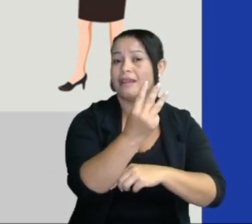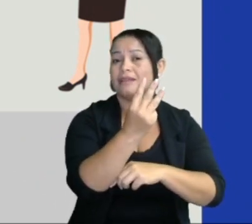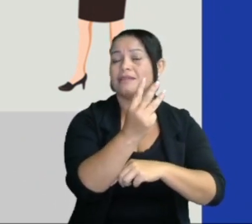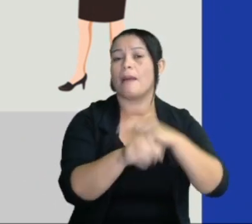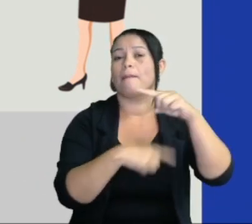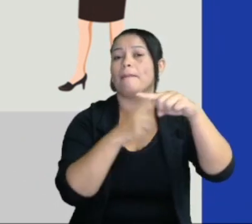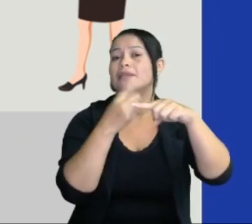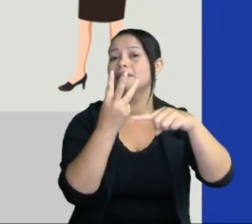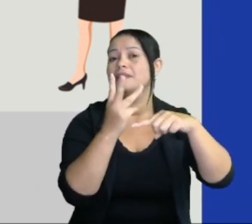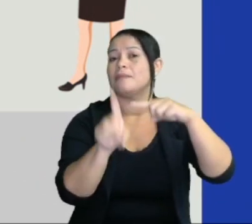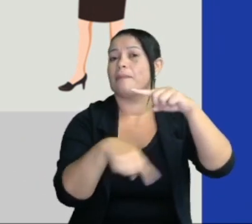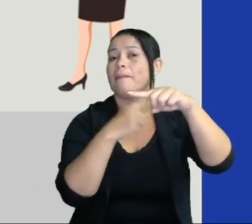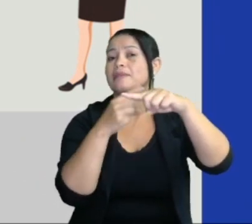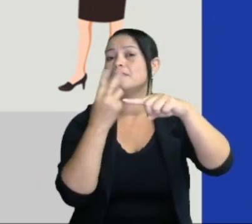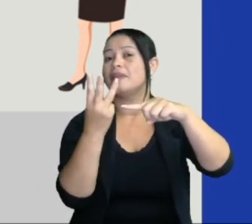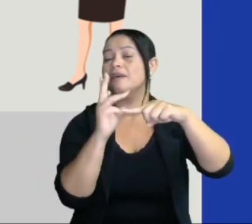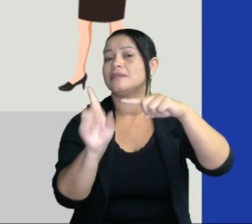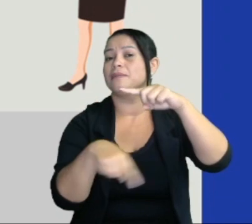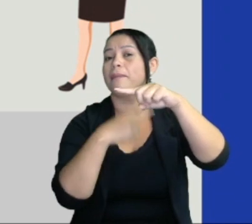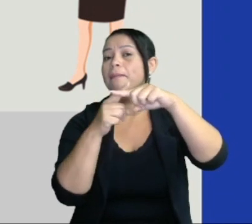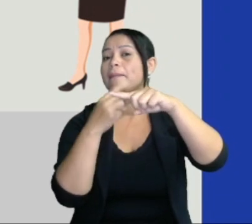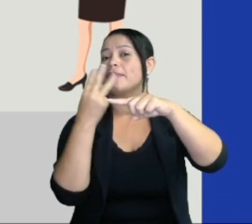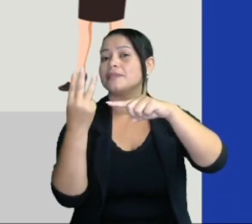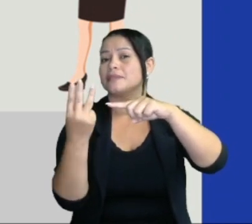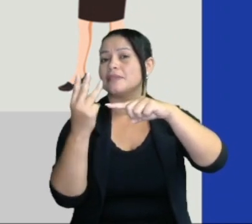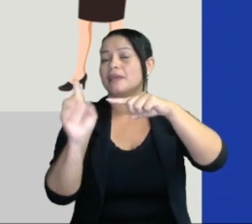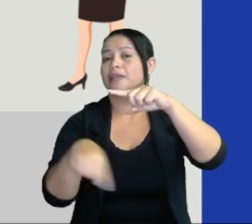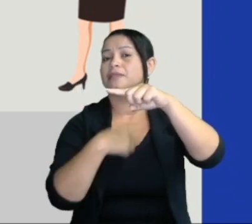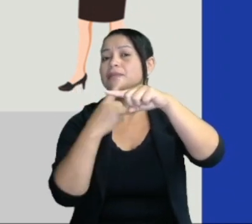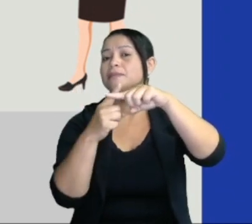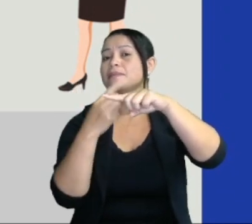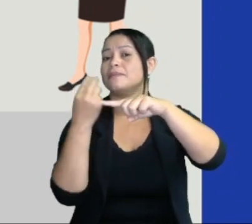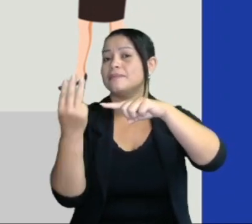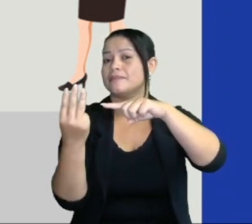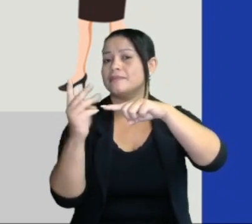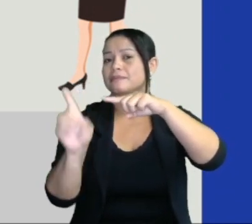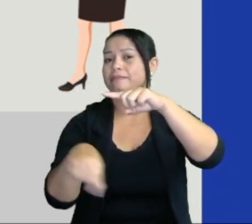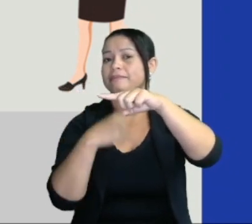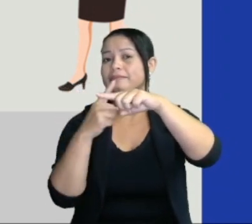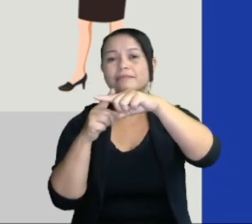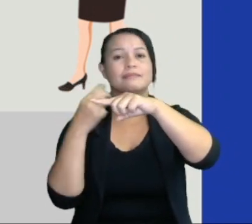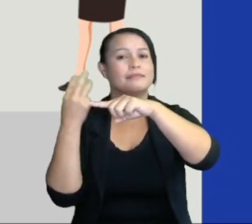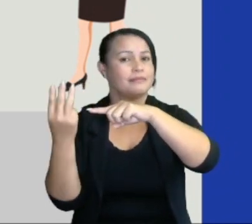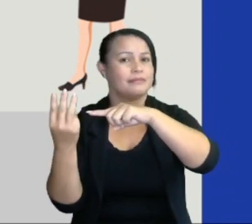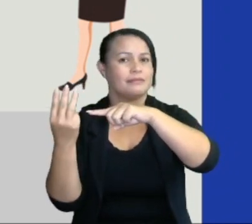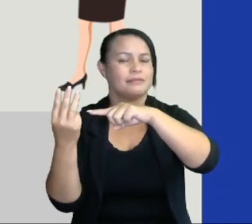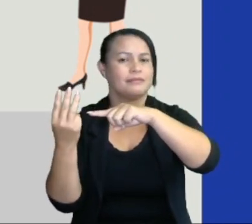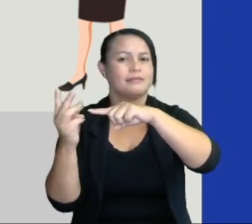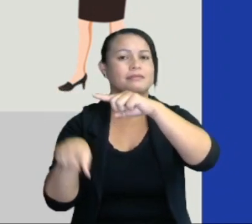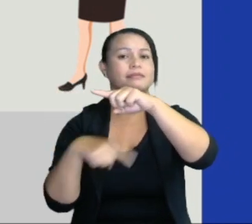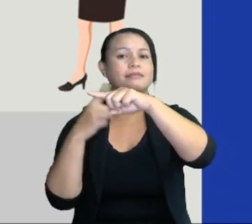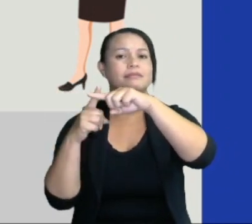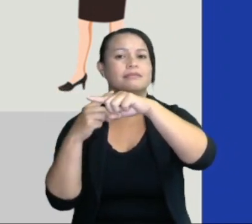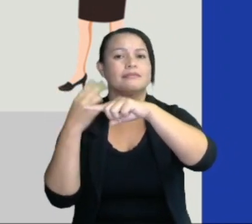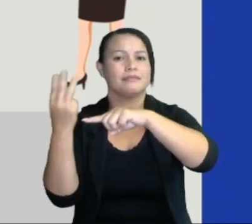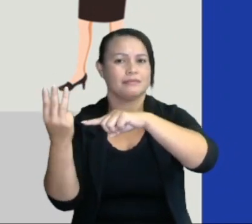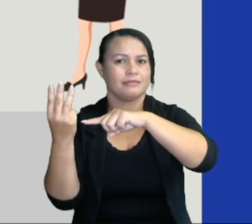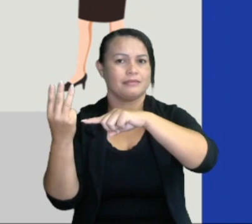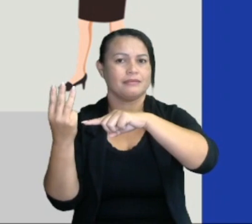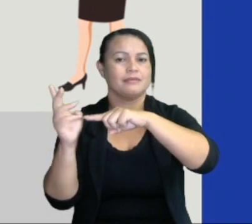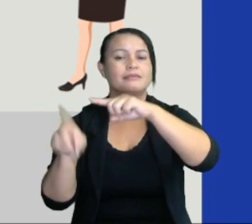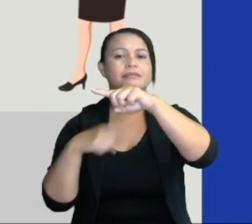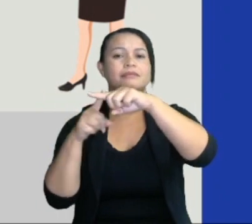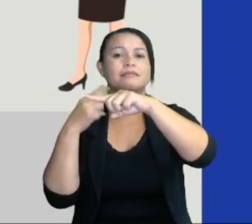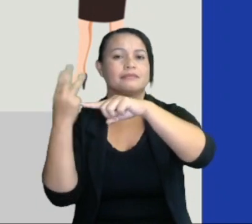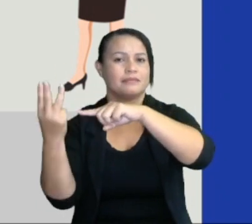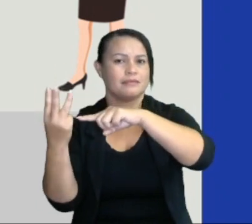3 mais 3 mais 3 mais 3 mais 3 mais 3 mais